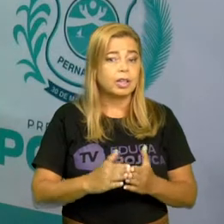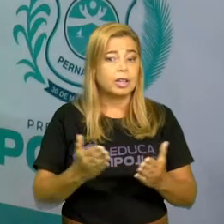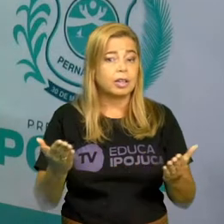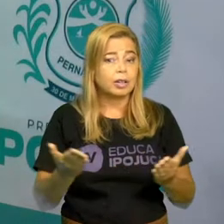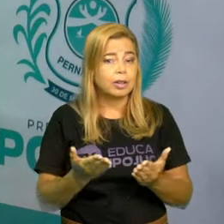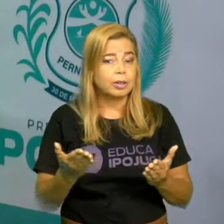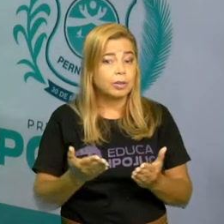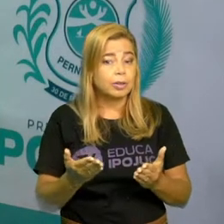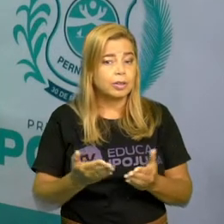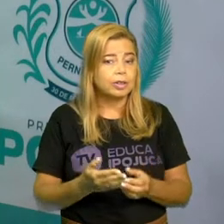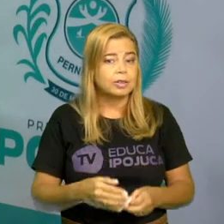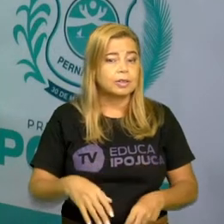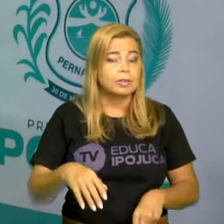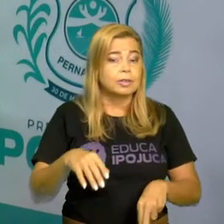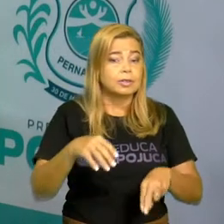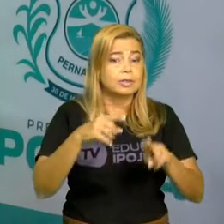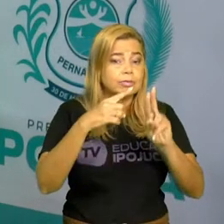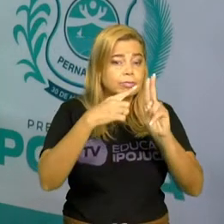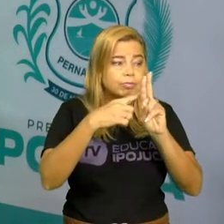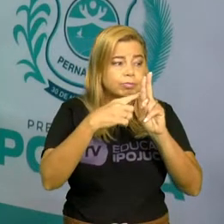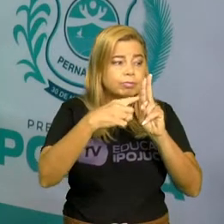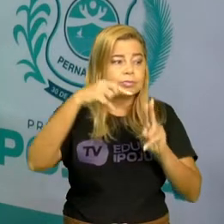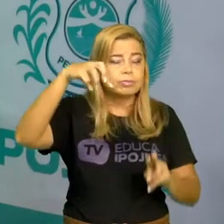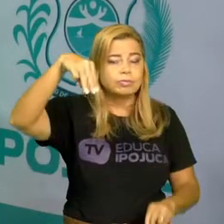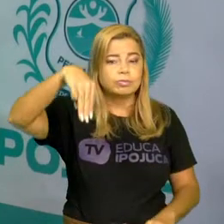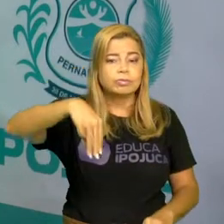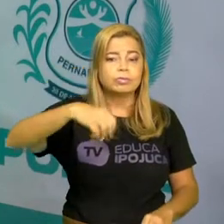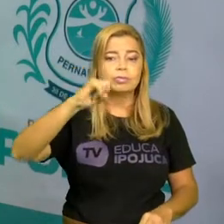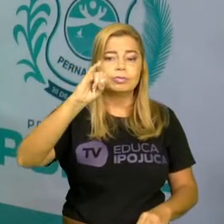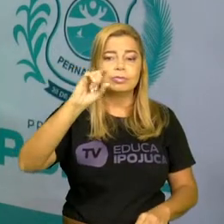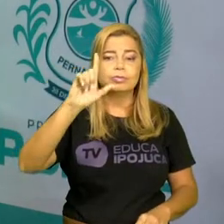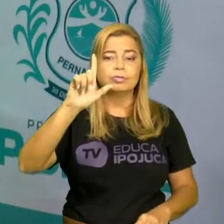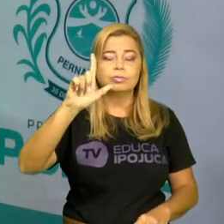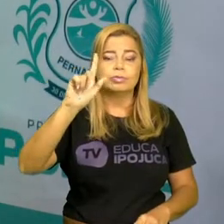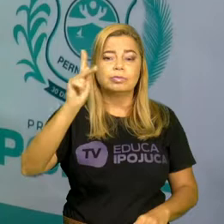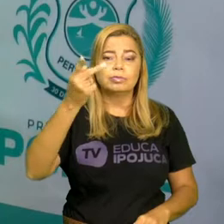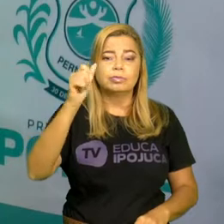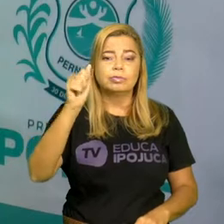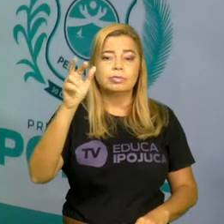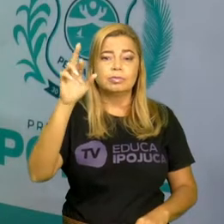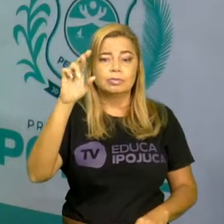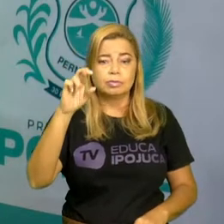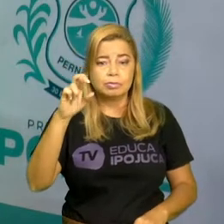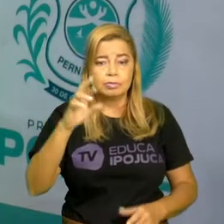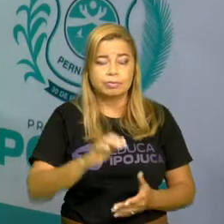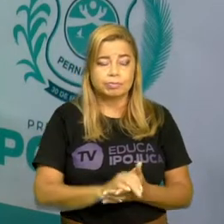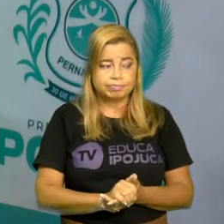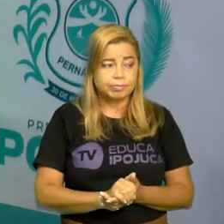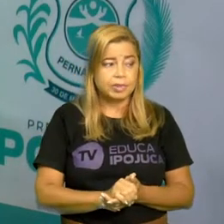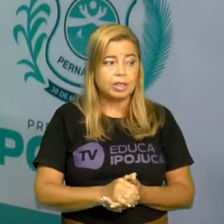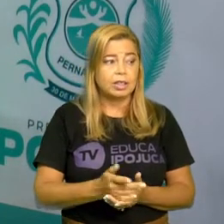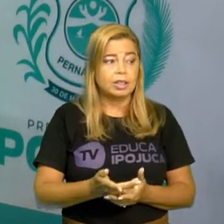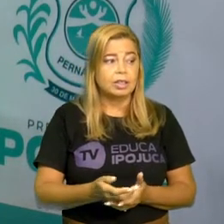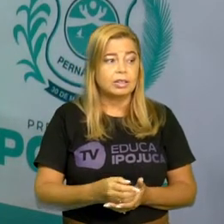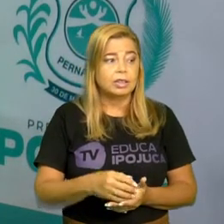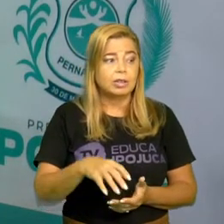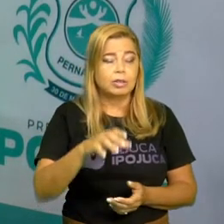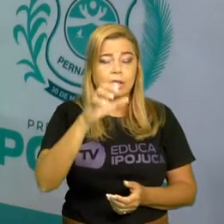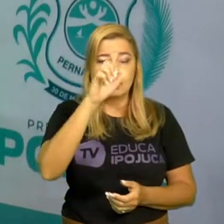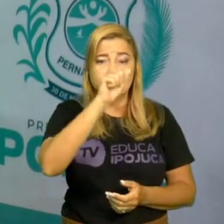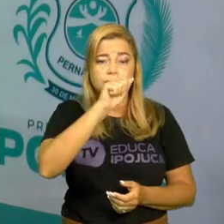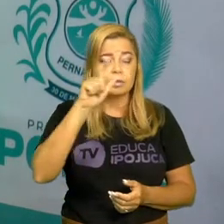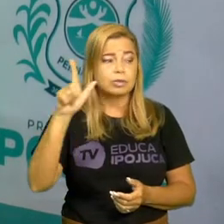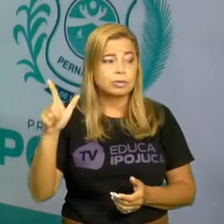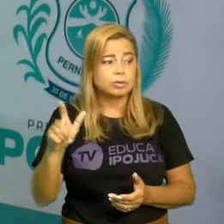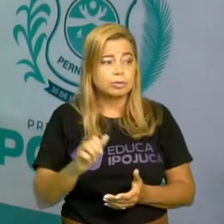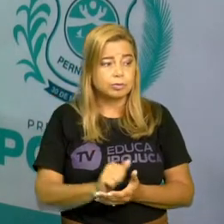milhar. Então você tem aqui 5 bolinhas azuis, você tem 50.000. E aqui nós